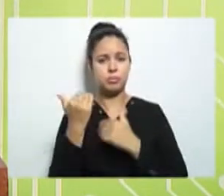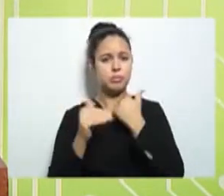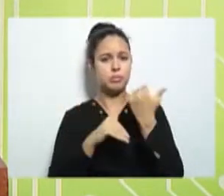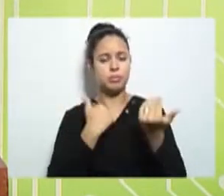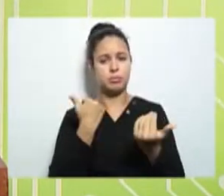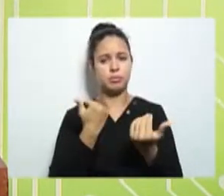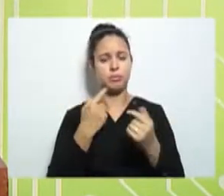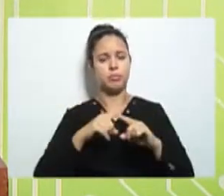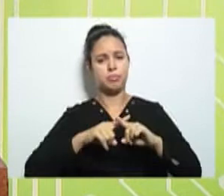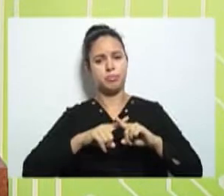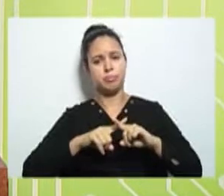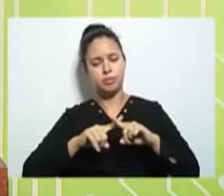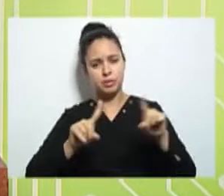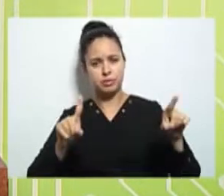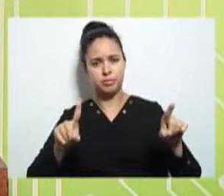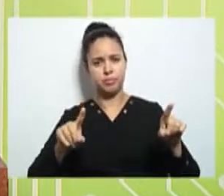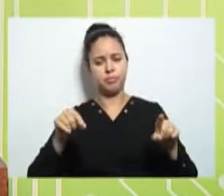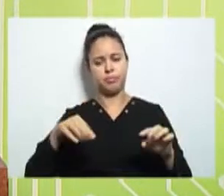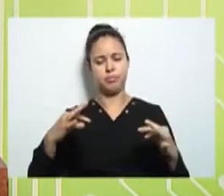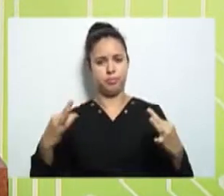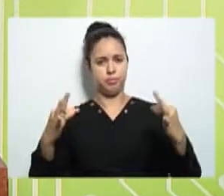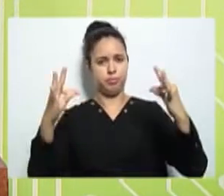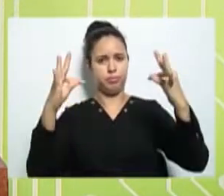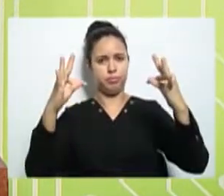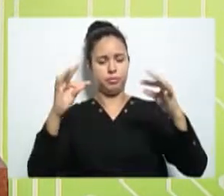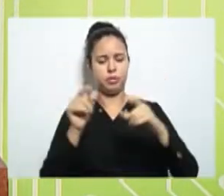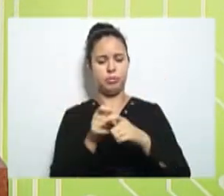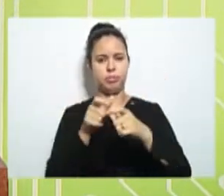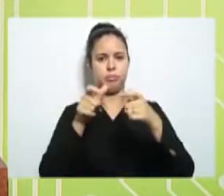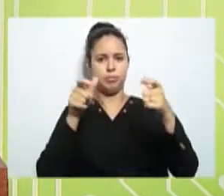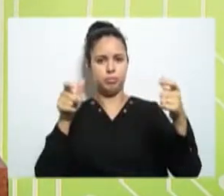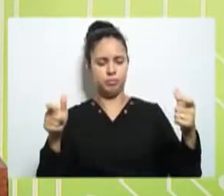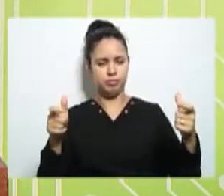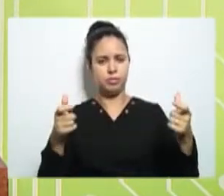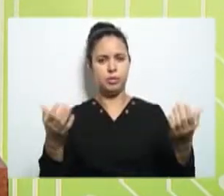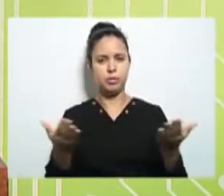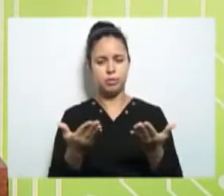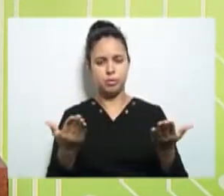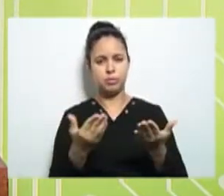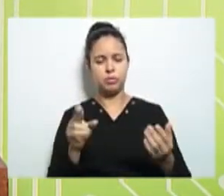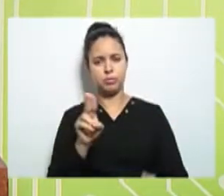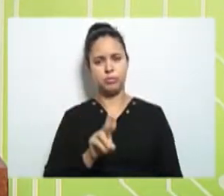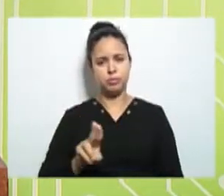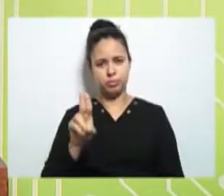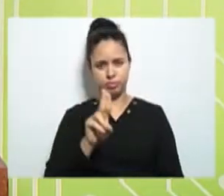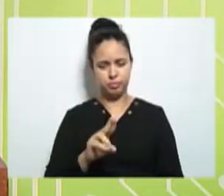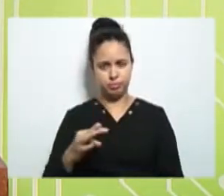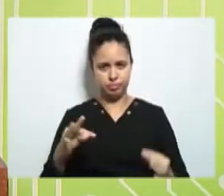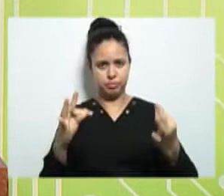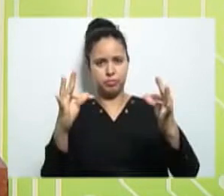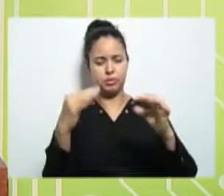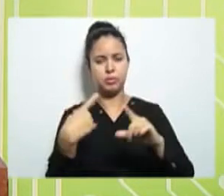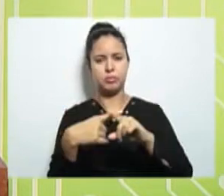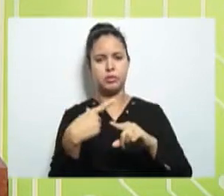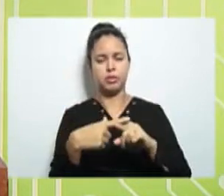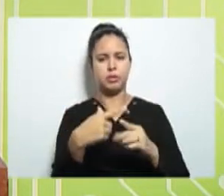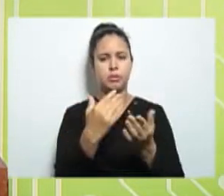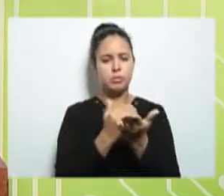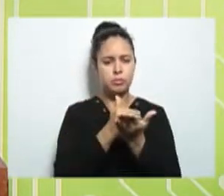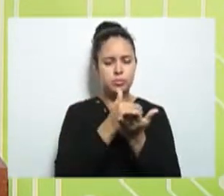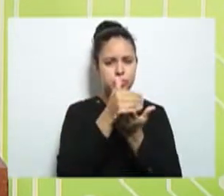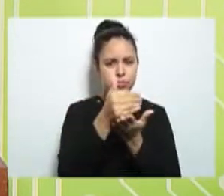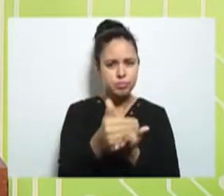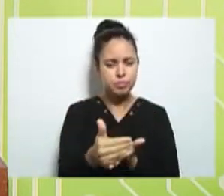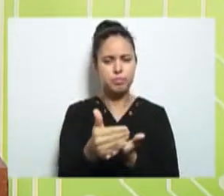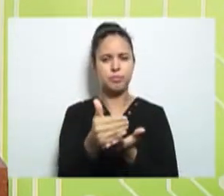muito em relação à tecnologia. Então, muita tecnologia que a gente utiliza hoje teve ali sua origem através de pesquisas e